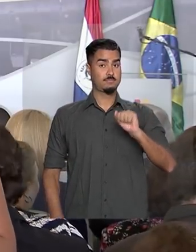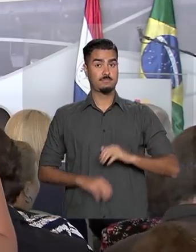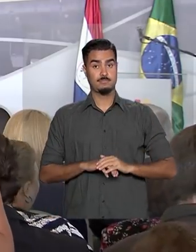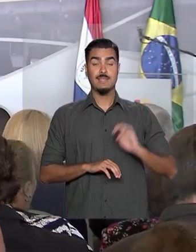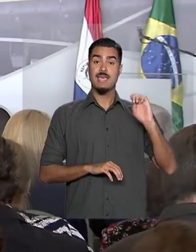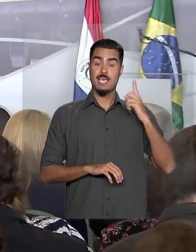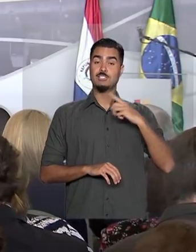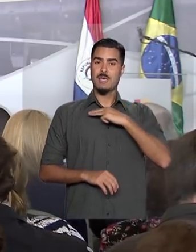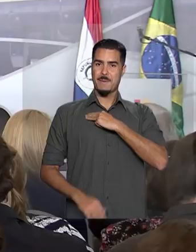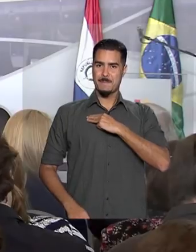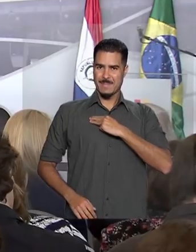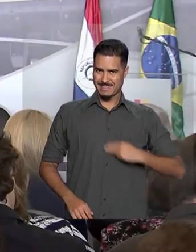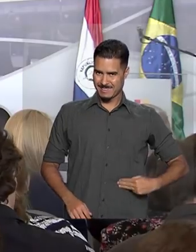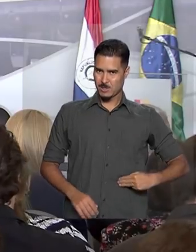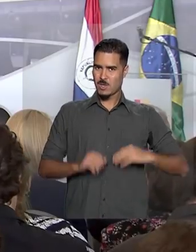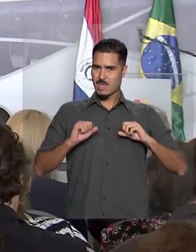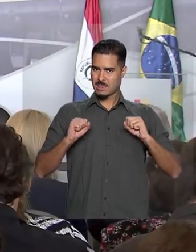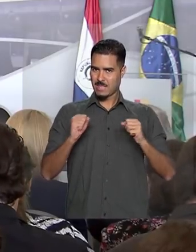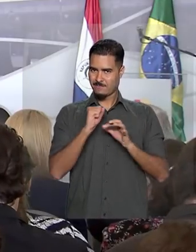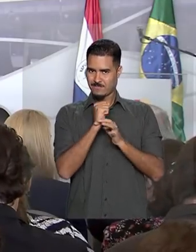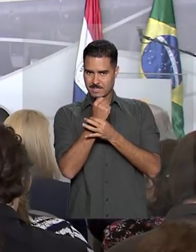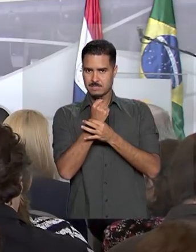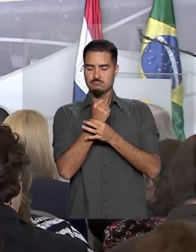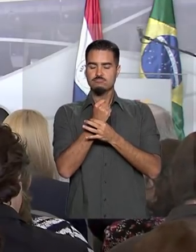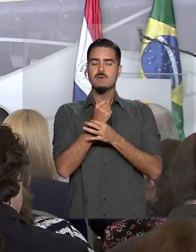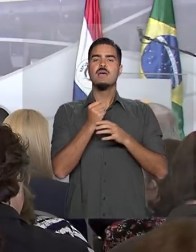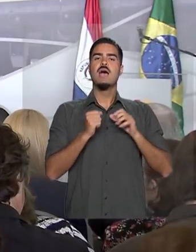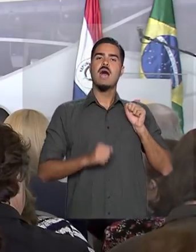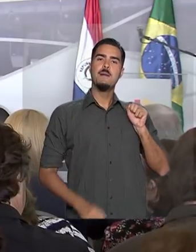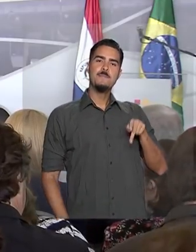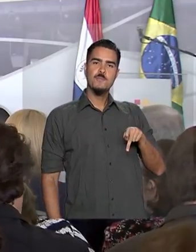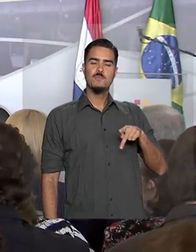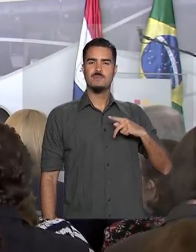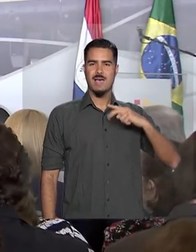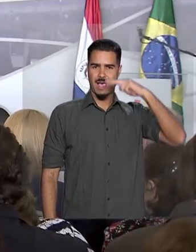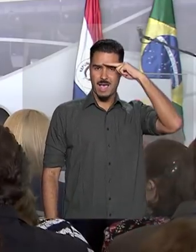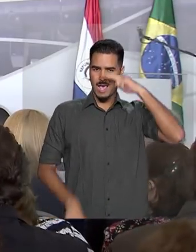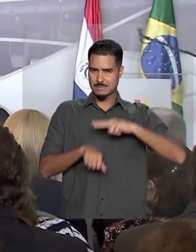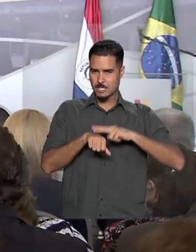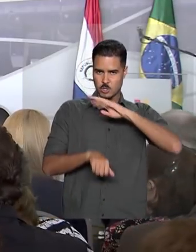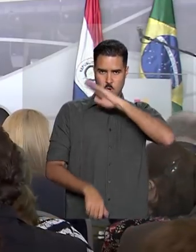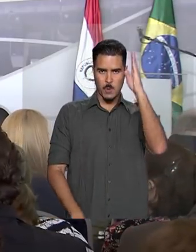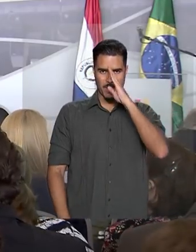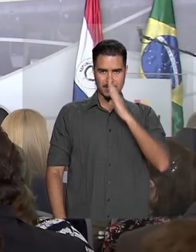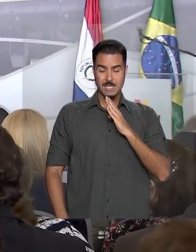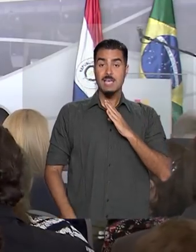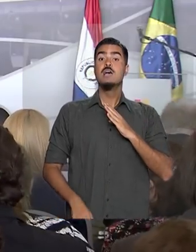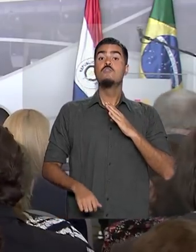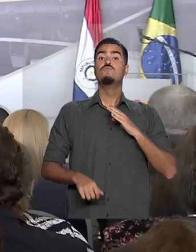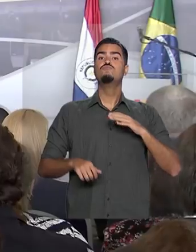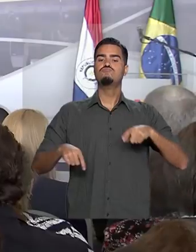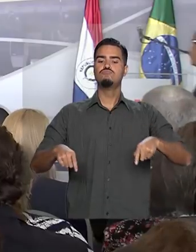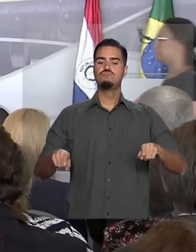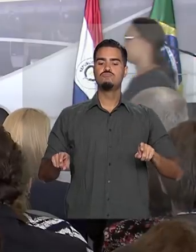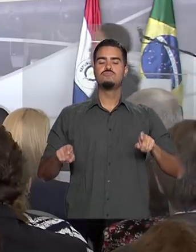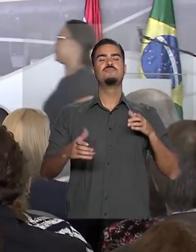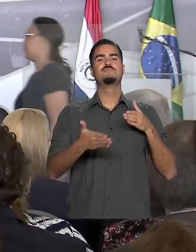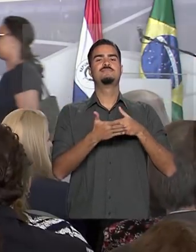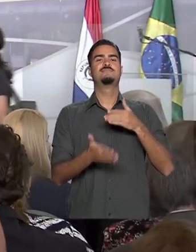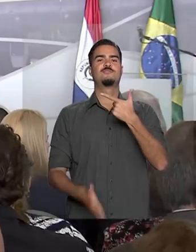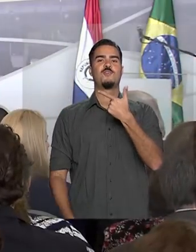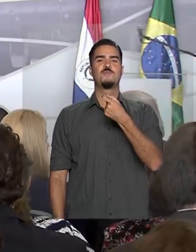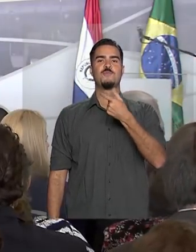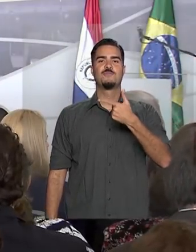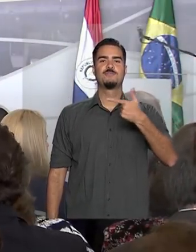Defesa e general reformado do Exército Brasileiro, vai assumir esta missão até 2022. Além